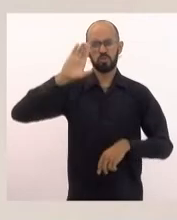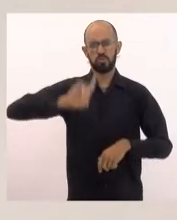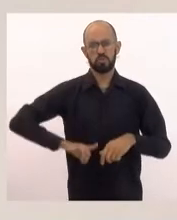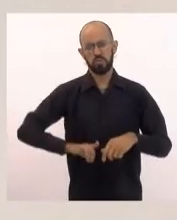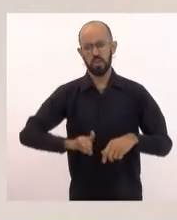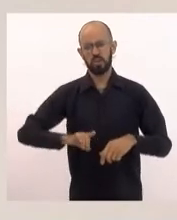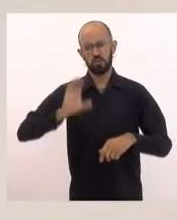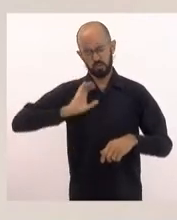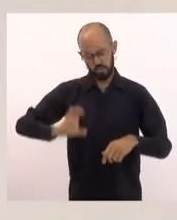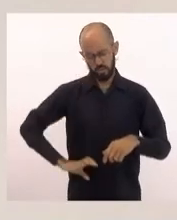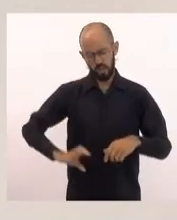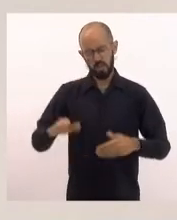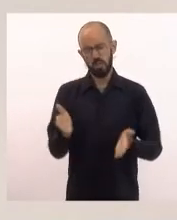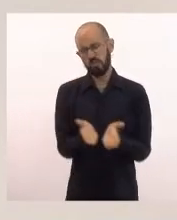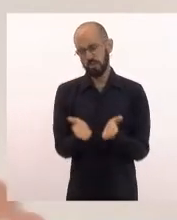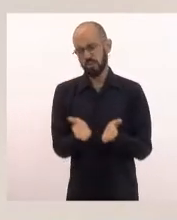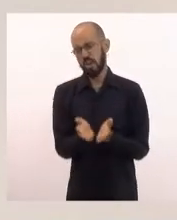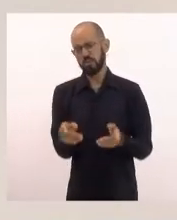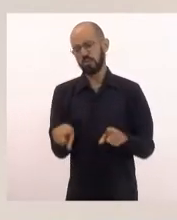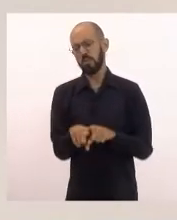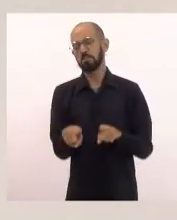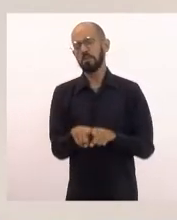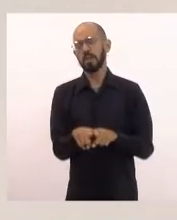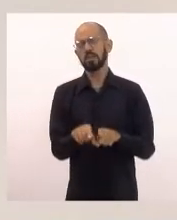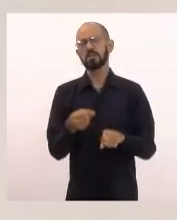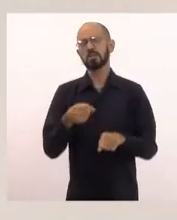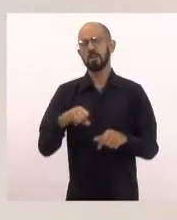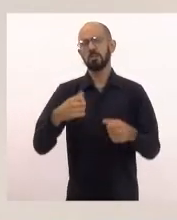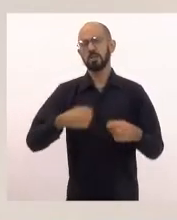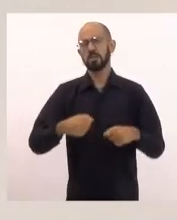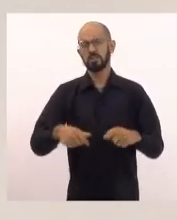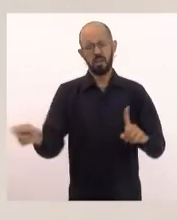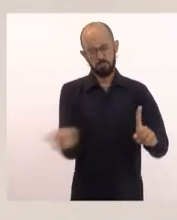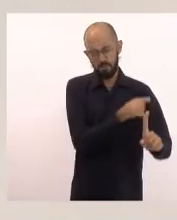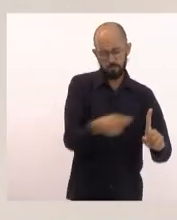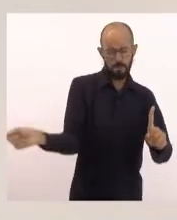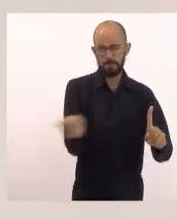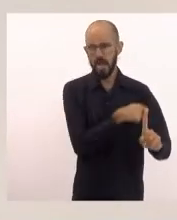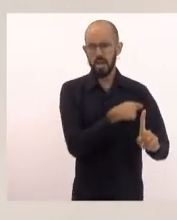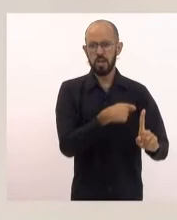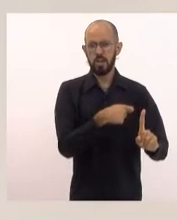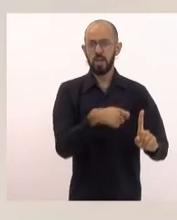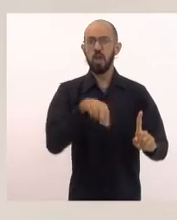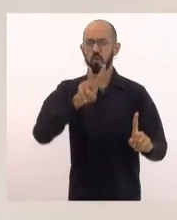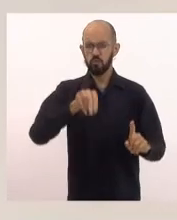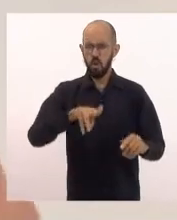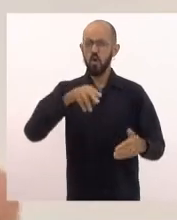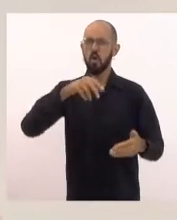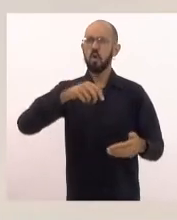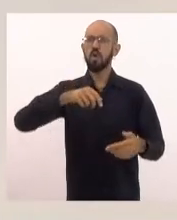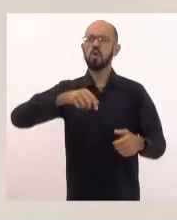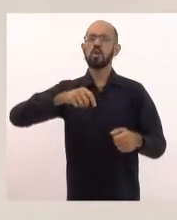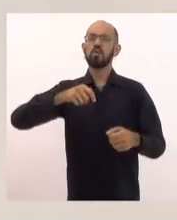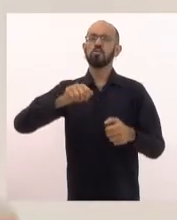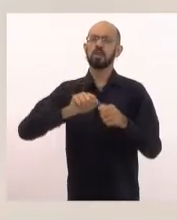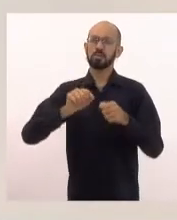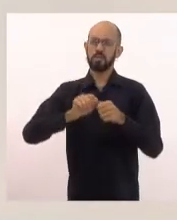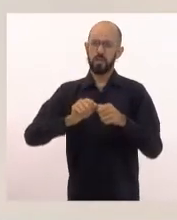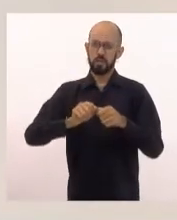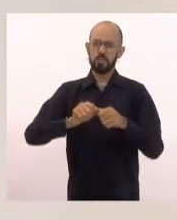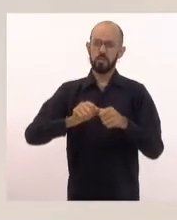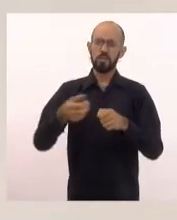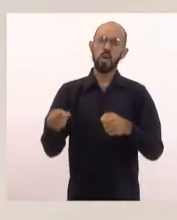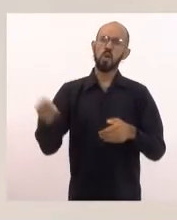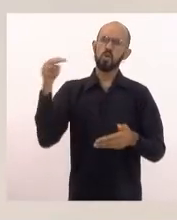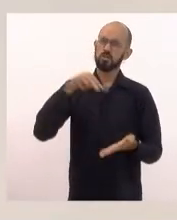cidadão evangélico também. Então, se precisar usar o chicote, que é exigir os direitos do cidadão evangélico, eu